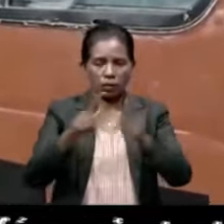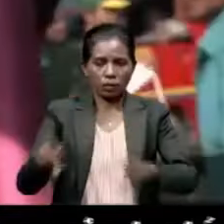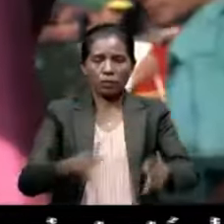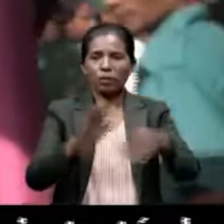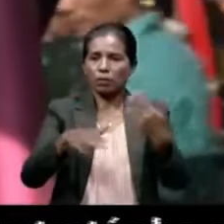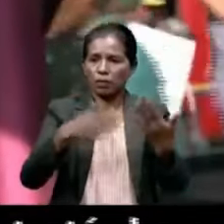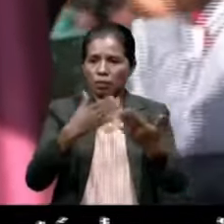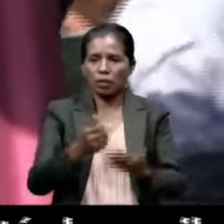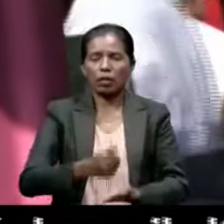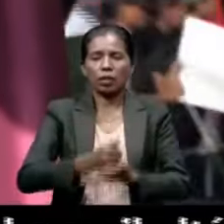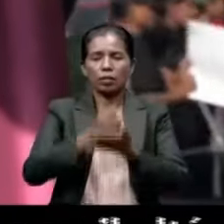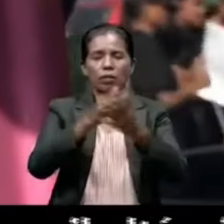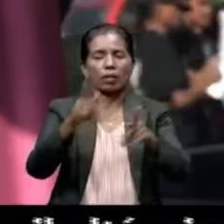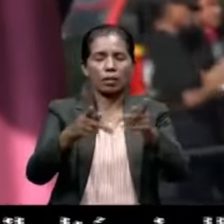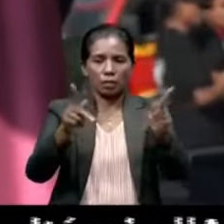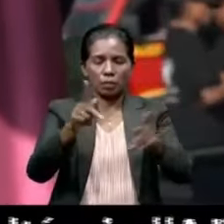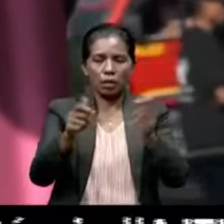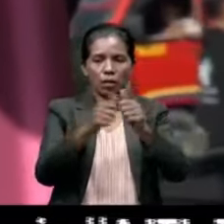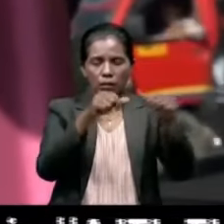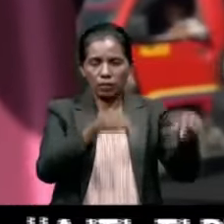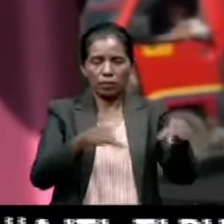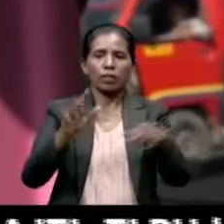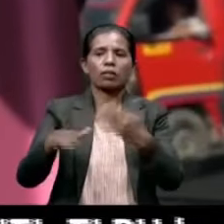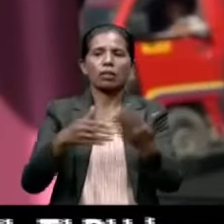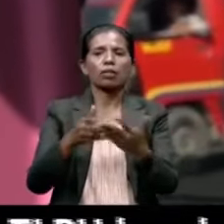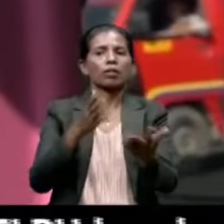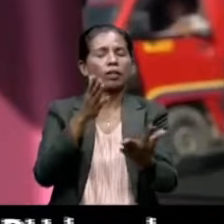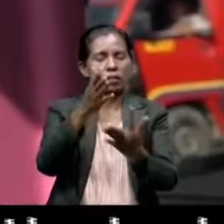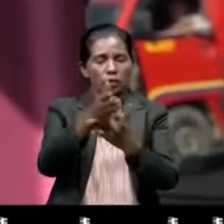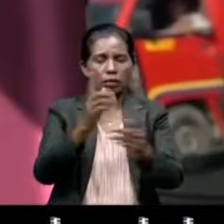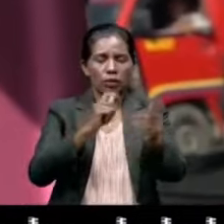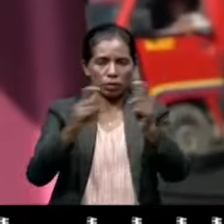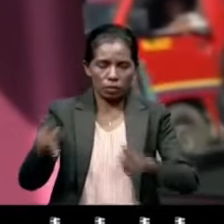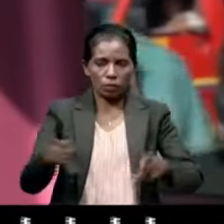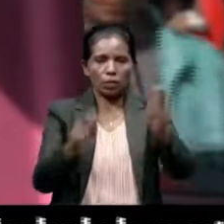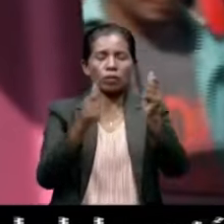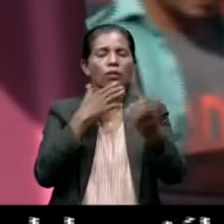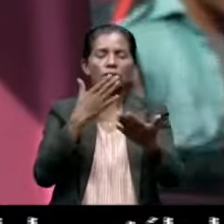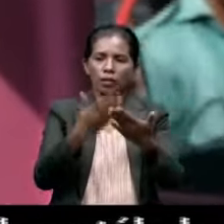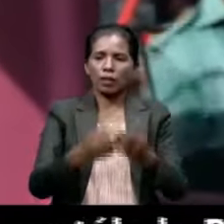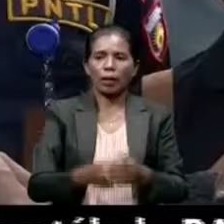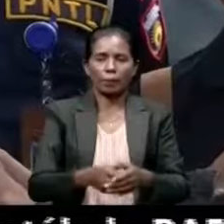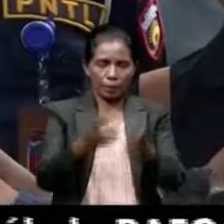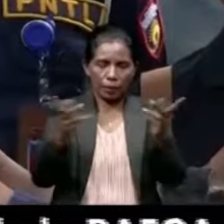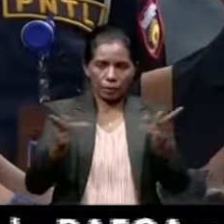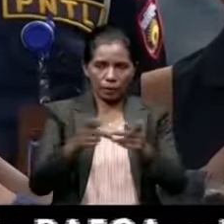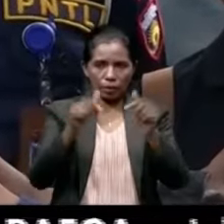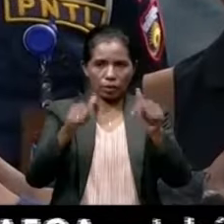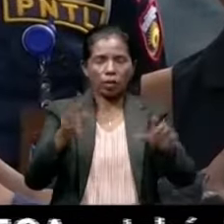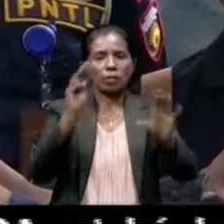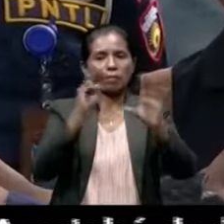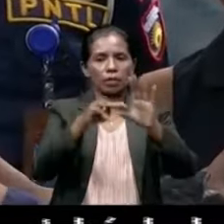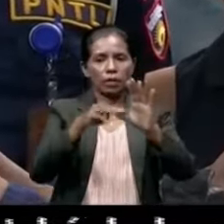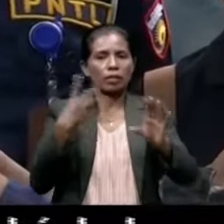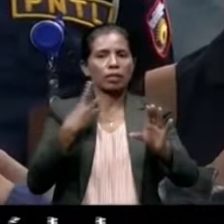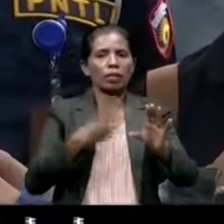sira bela facilita fatim ba e ma ho deficiência sira ato acesso transporte público o dia. Ne terminal Mercado Lama ite